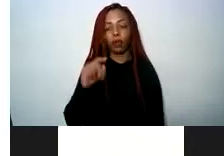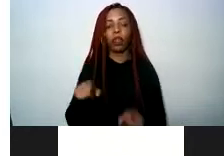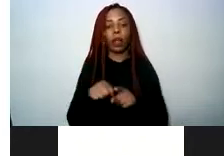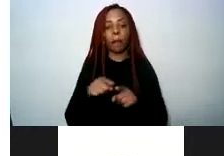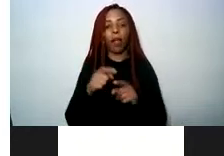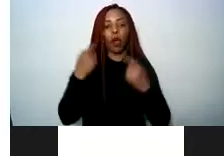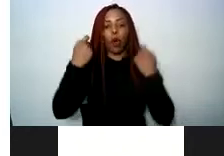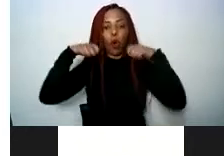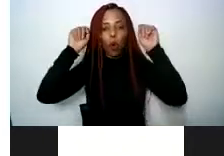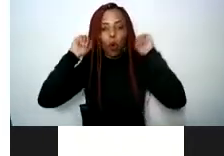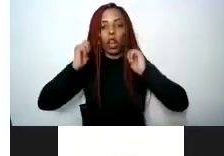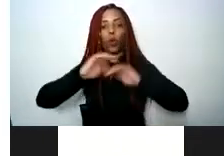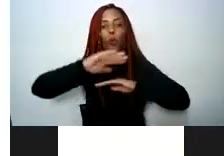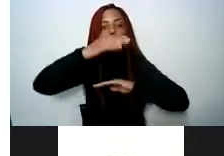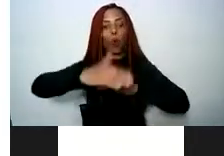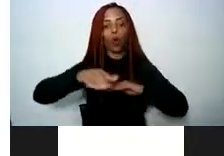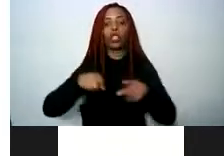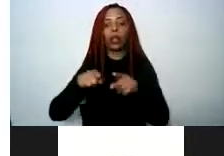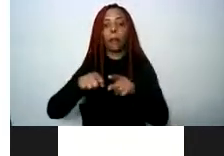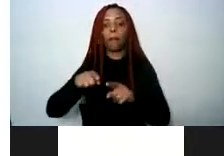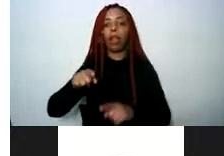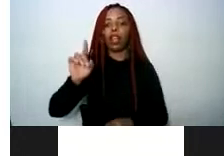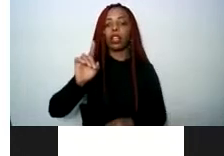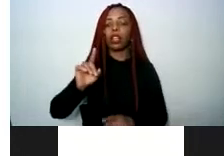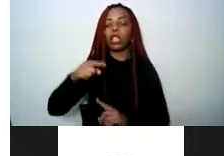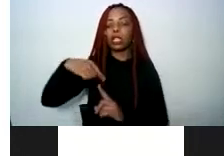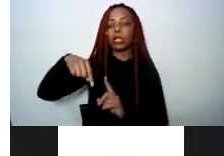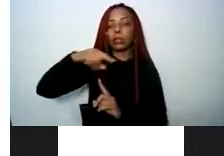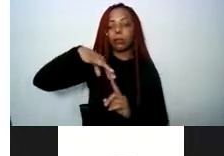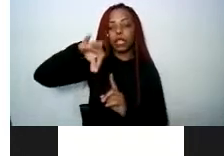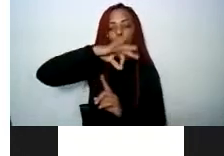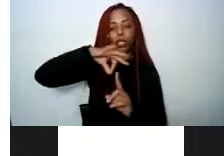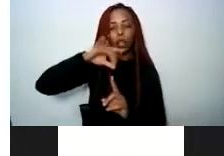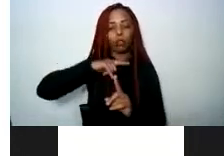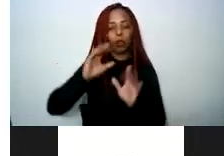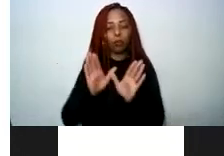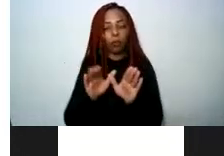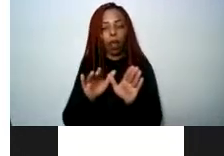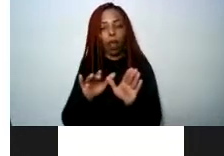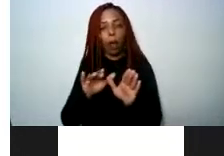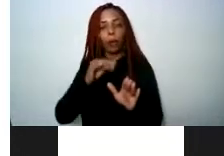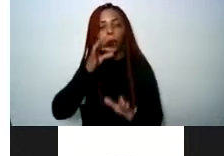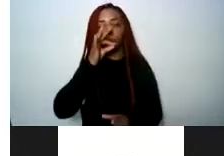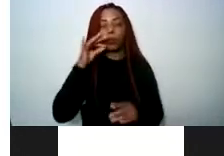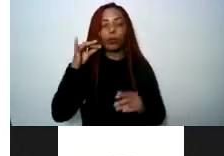o divino espírito santo com a representação da pomba e um ramo de oliveira no bico